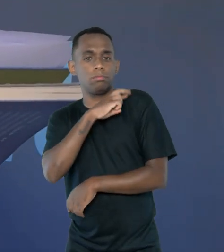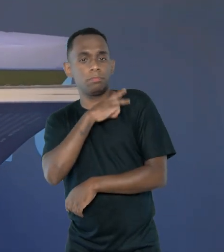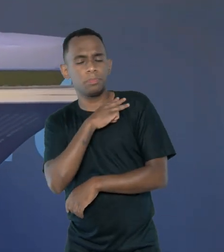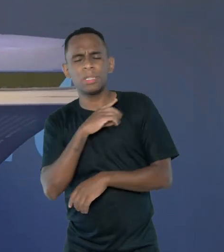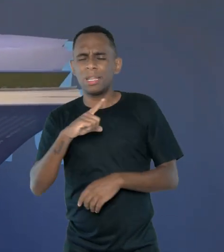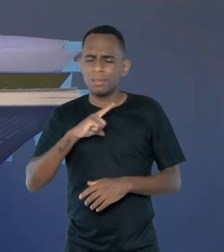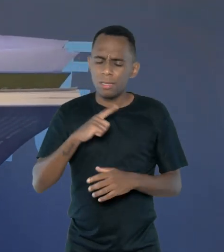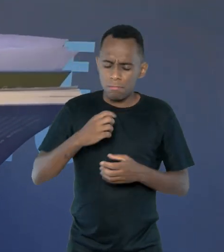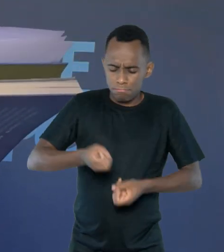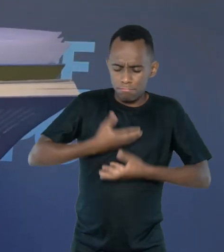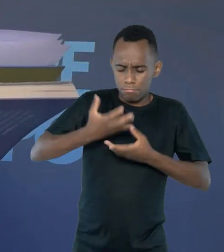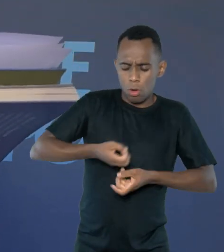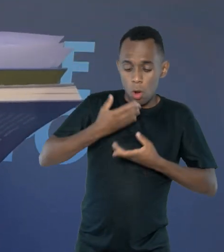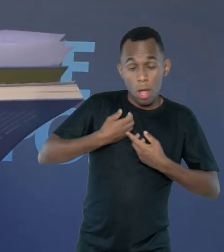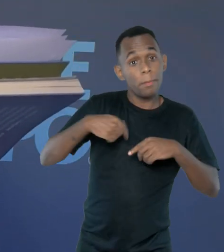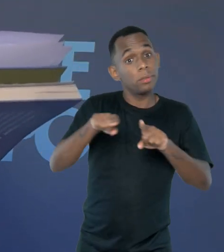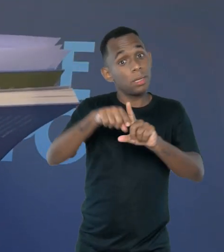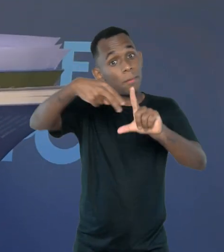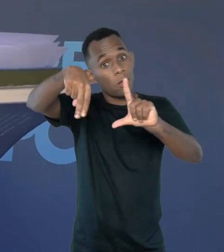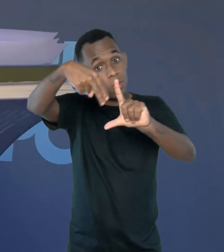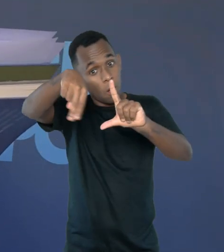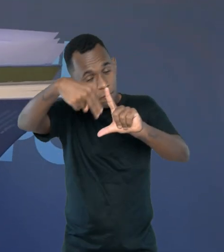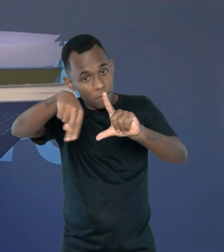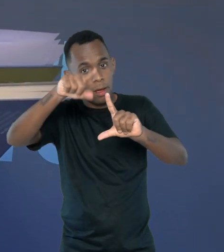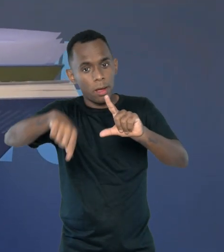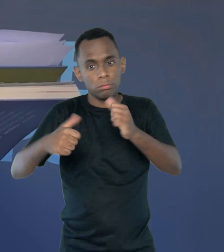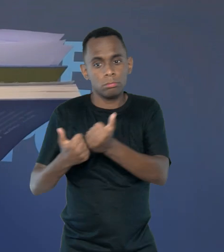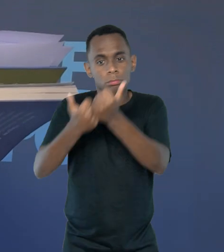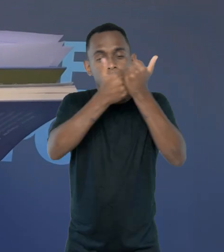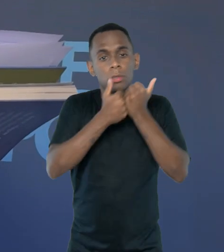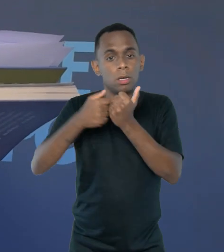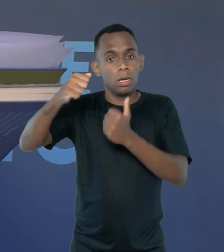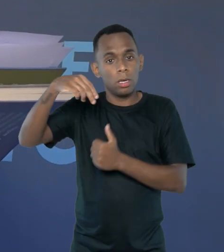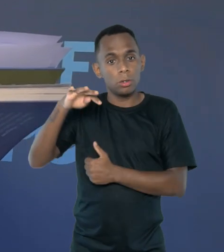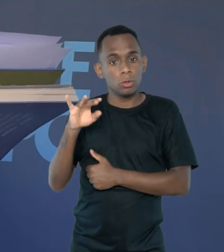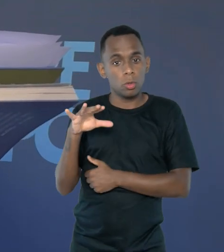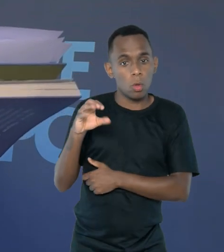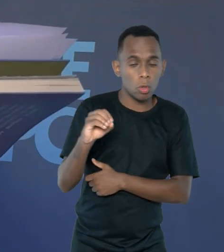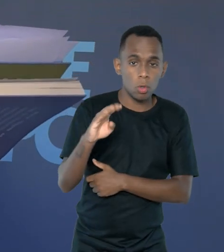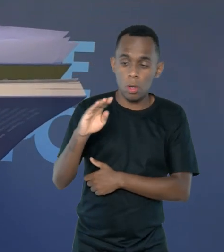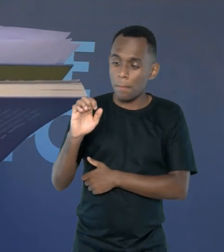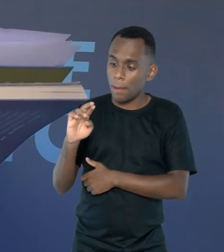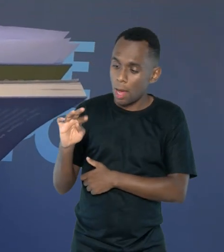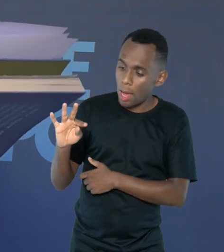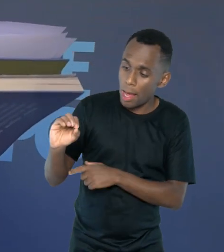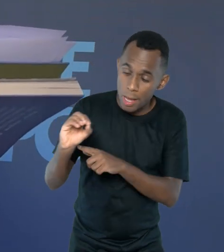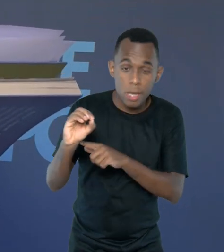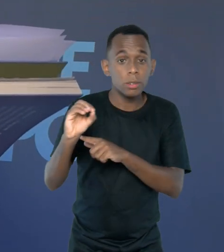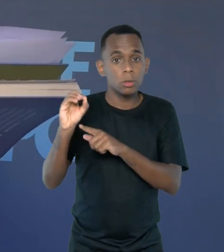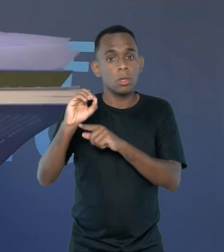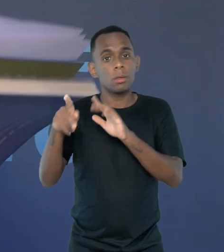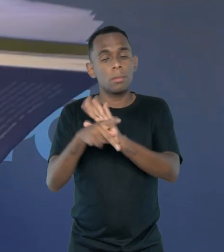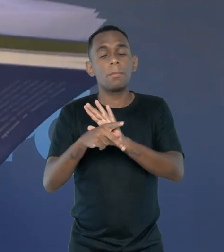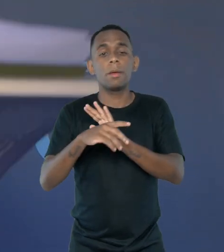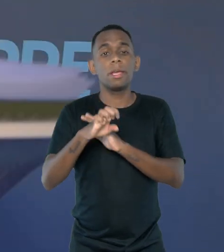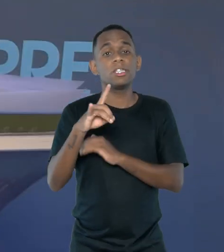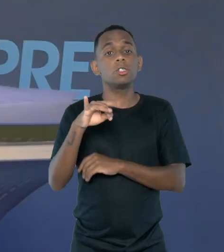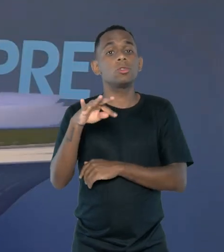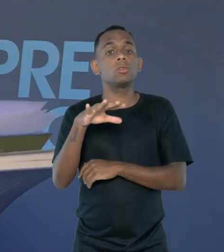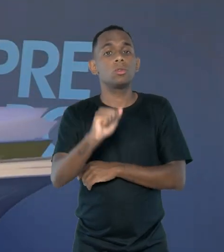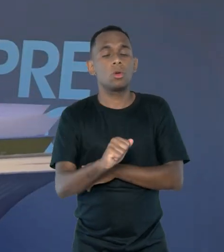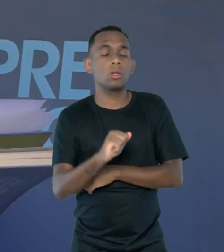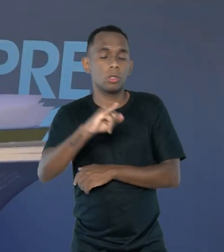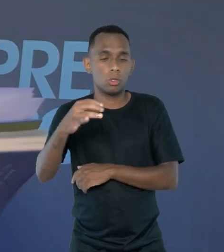poemas publicados e uma novela em coautoria com Antônio Barreto, publicado pela editora